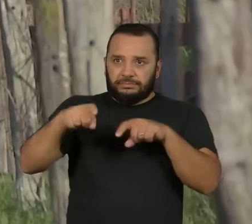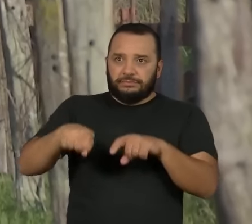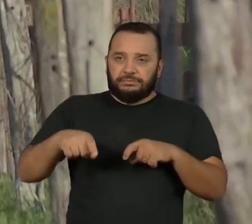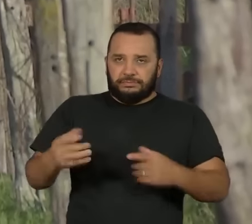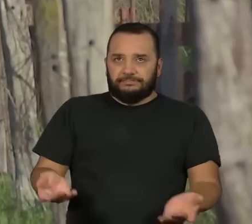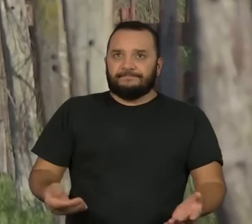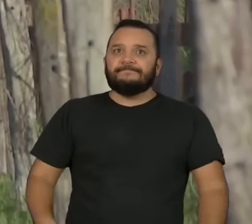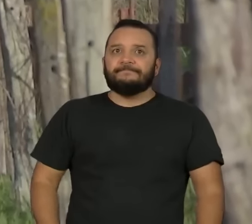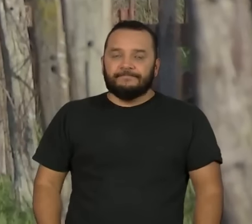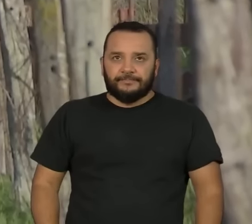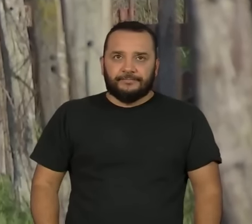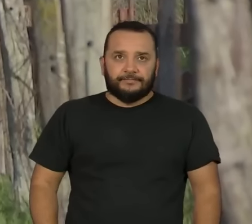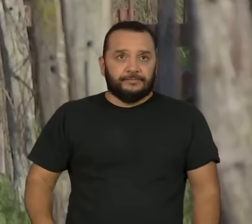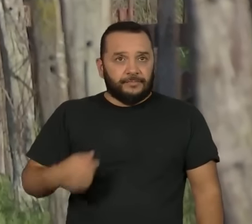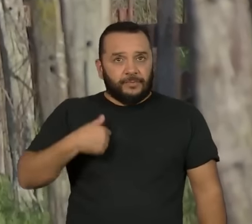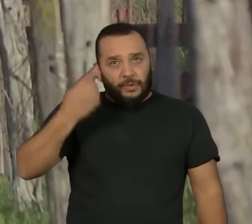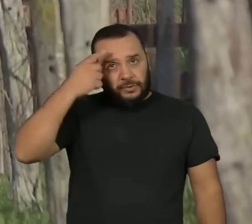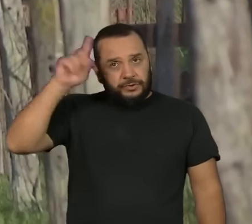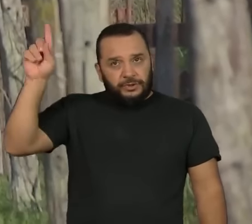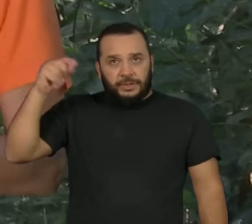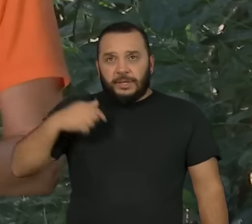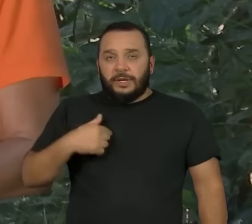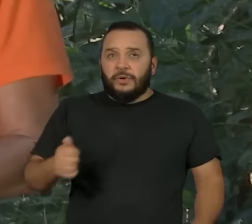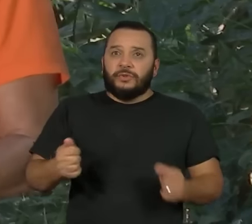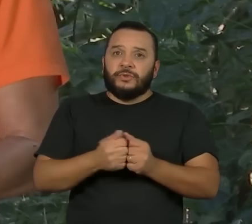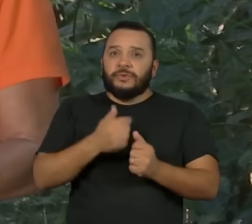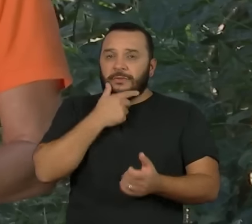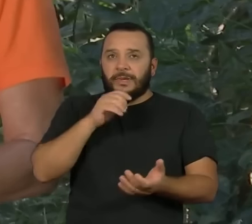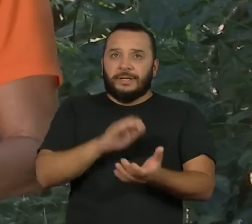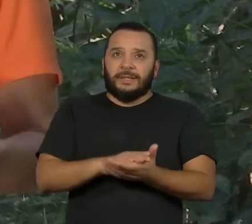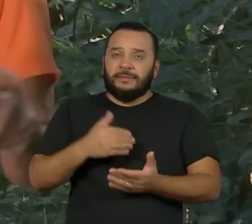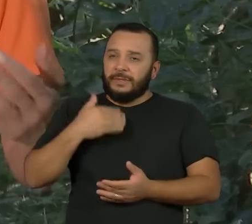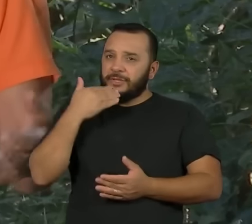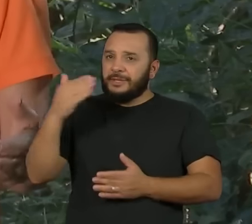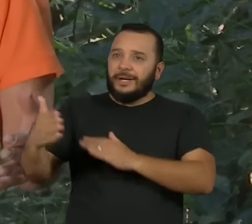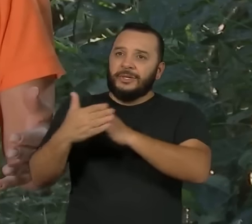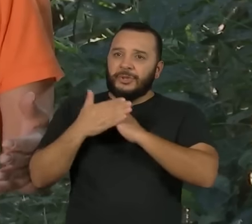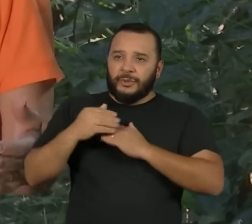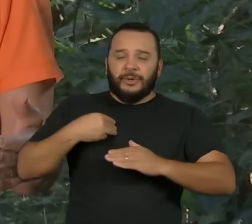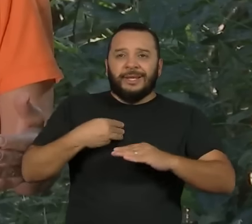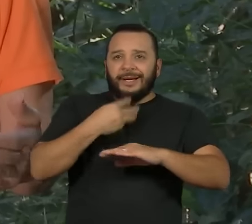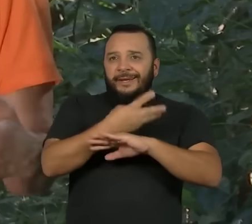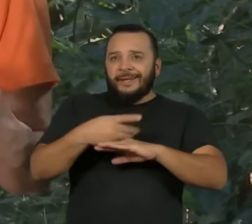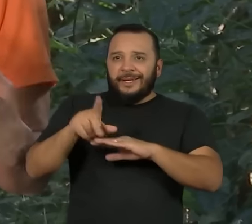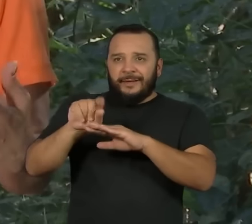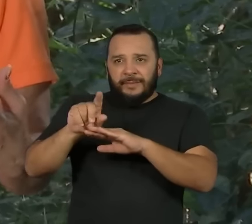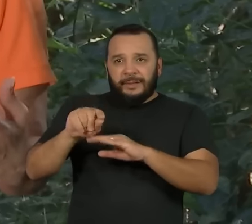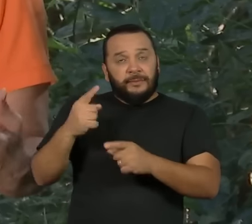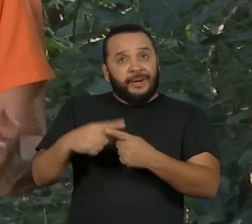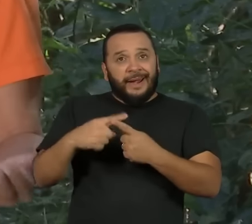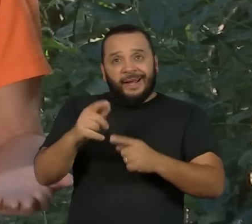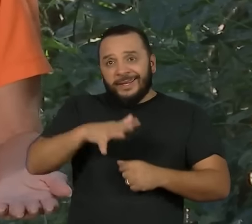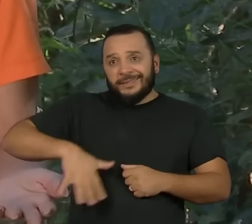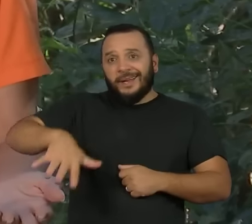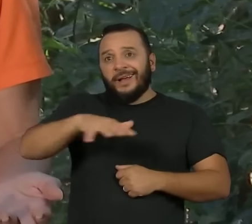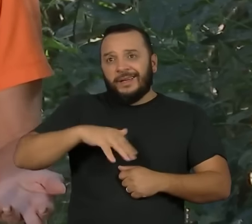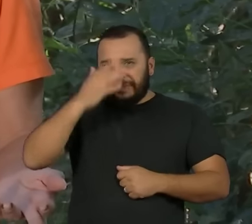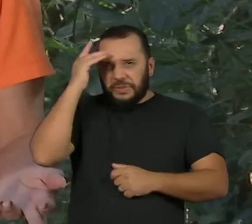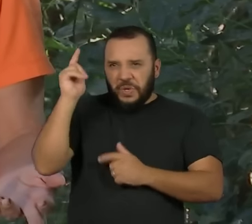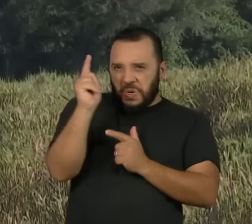Um dia, eu e meu marido, fomos pedir ajuda para o Ibama, porque essa área era muito cobiçada pelos